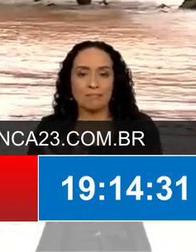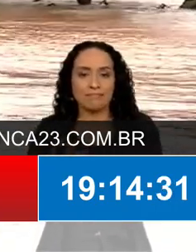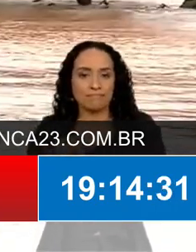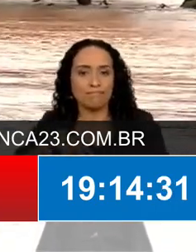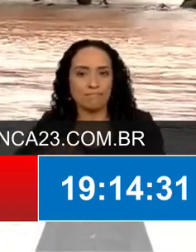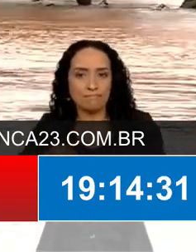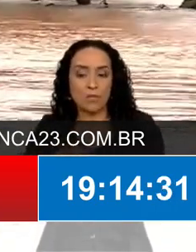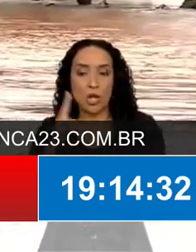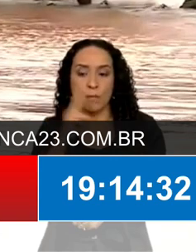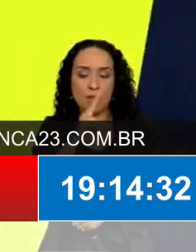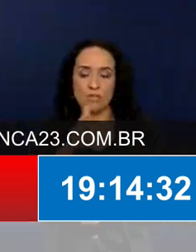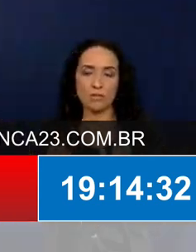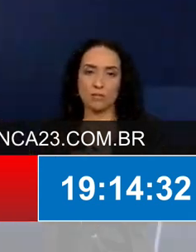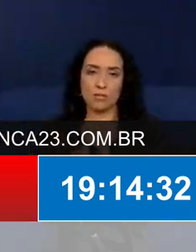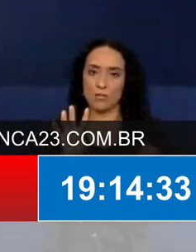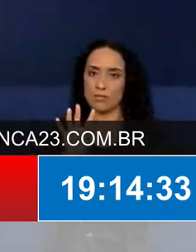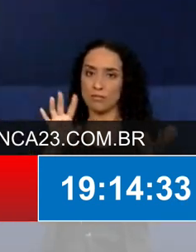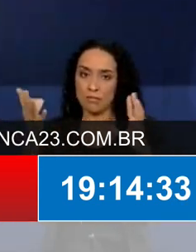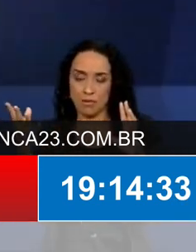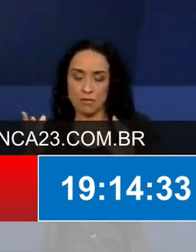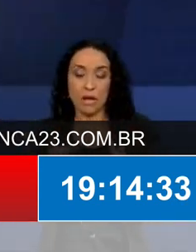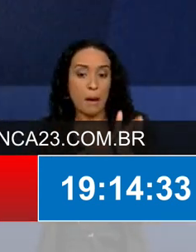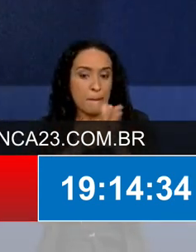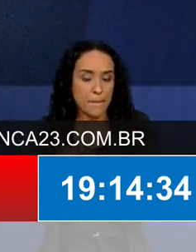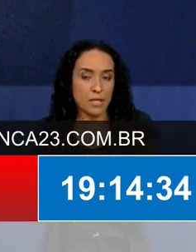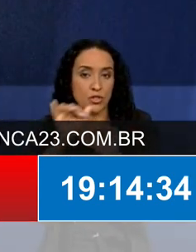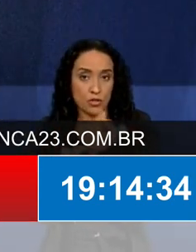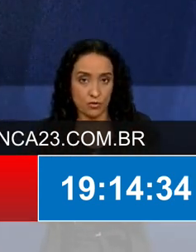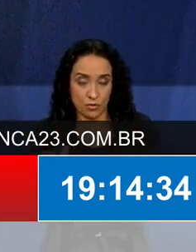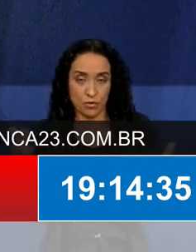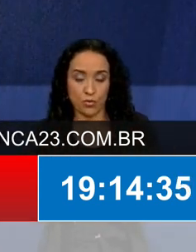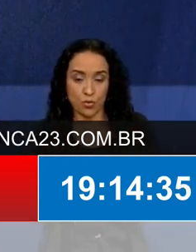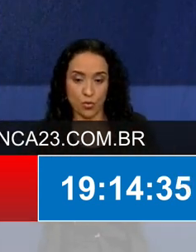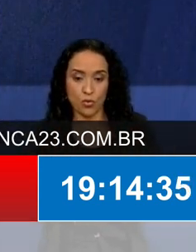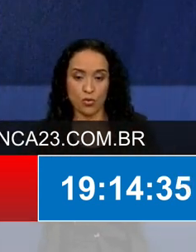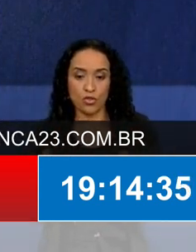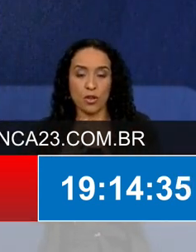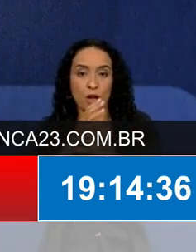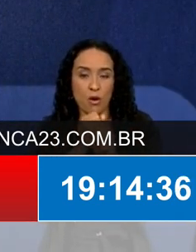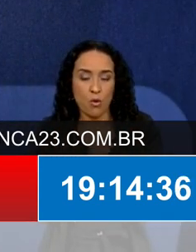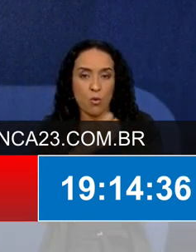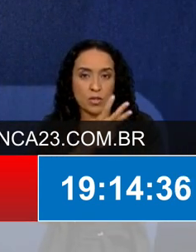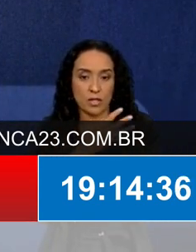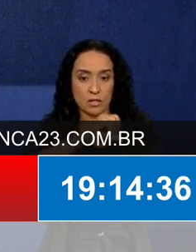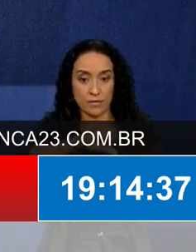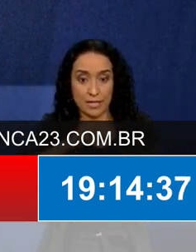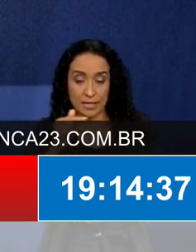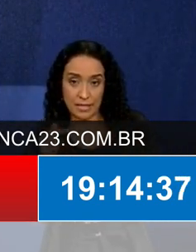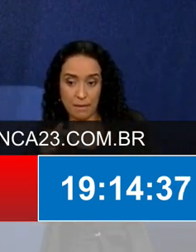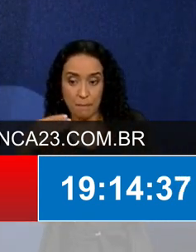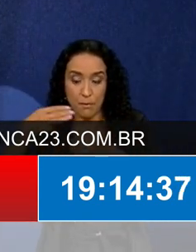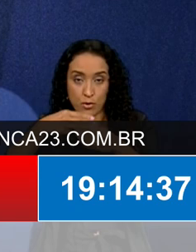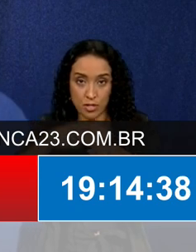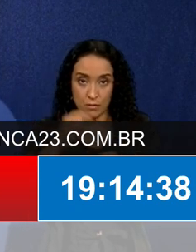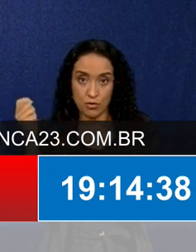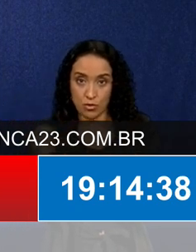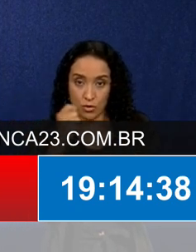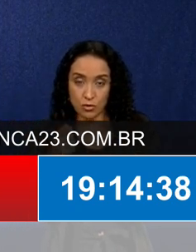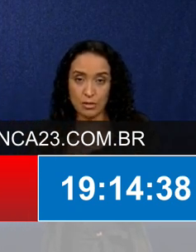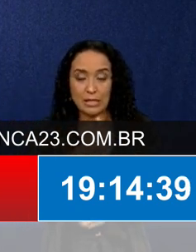as emergências do clima. Segundo o estudo divulgado hoje, dos 497 municípios